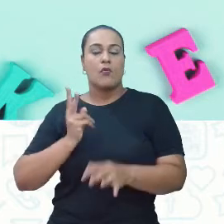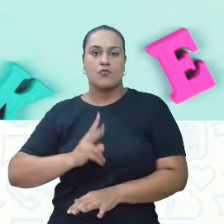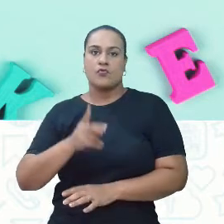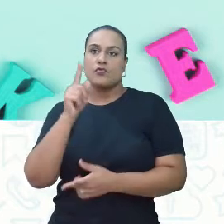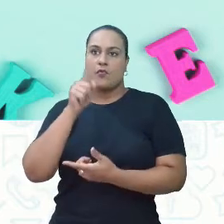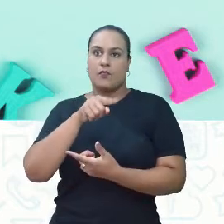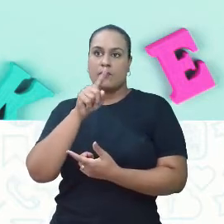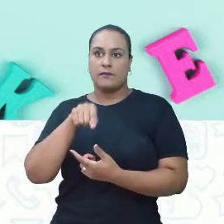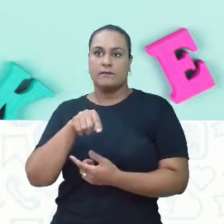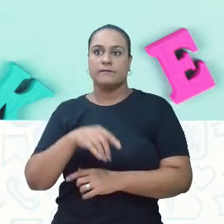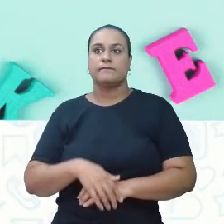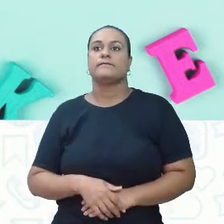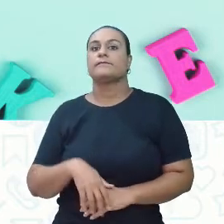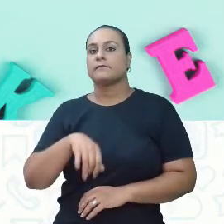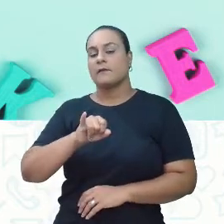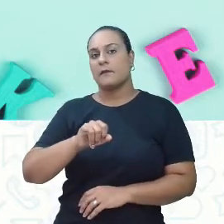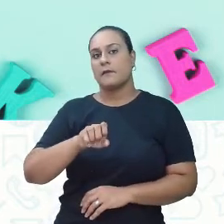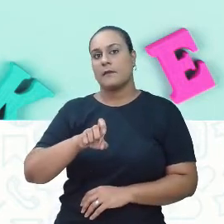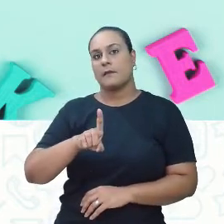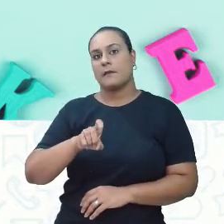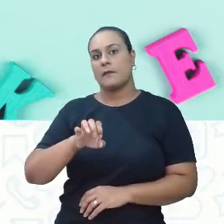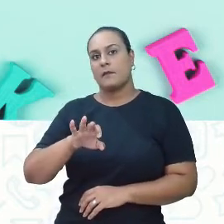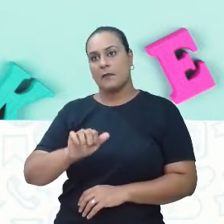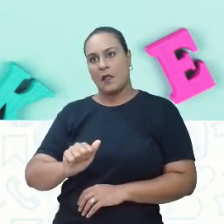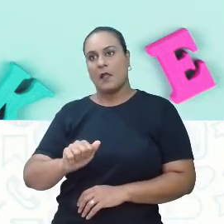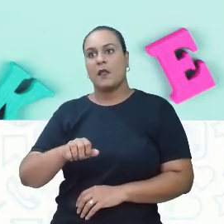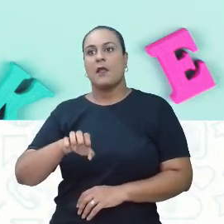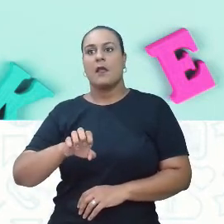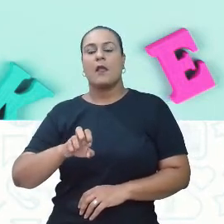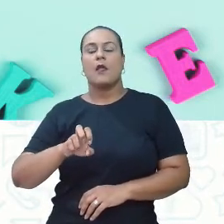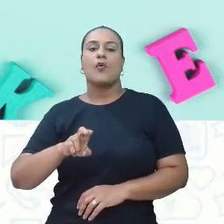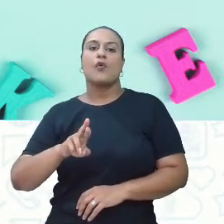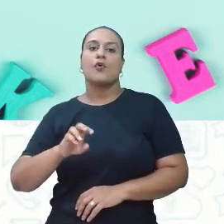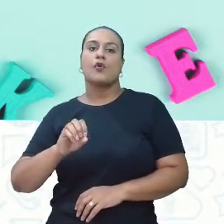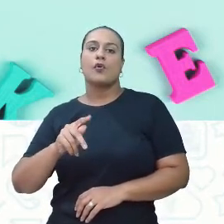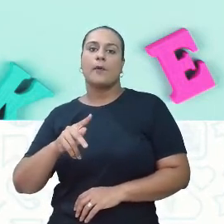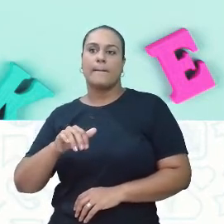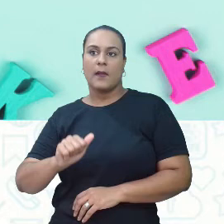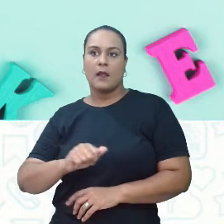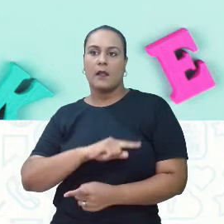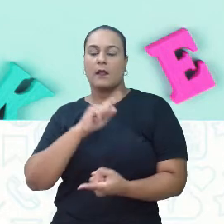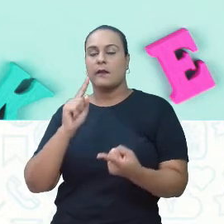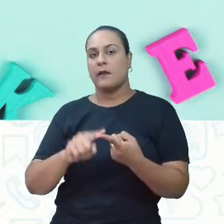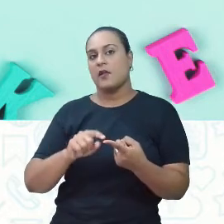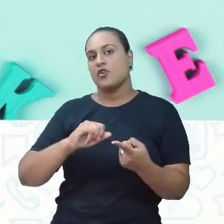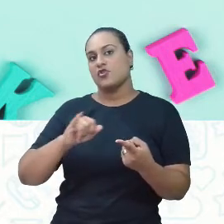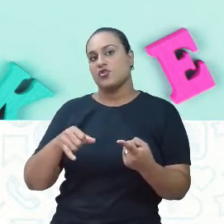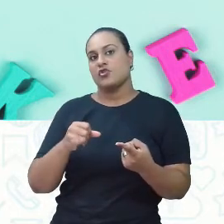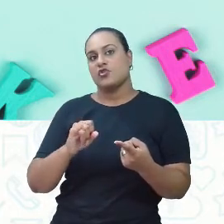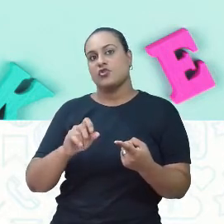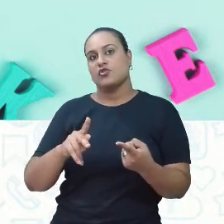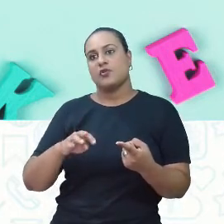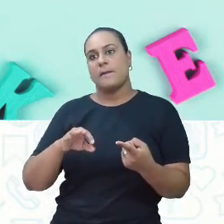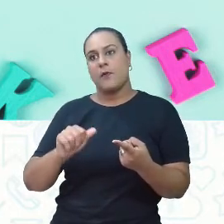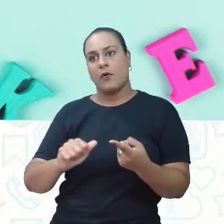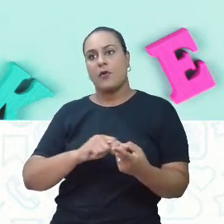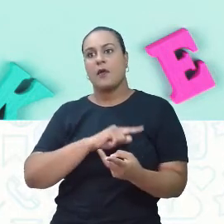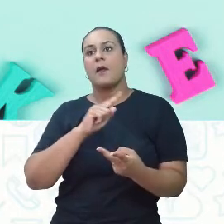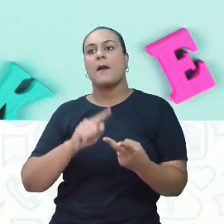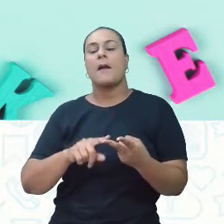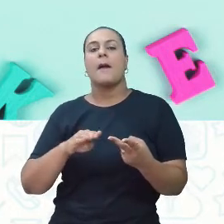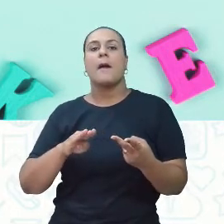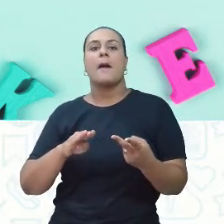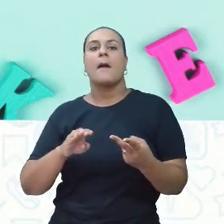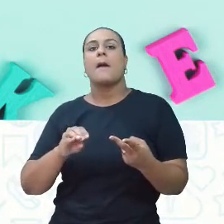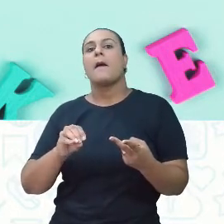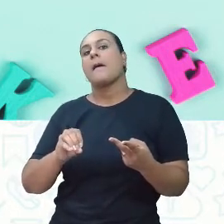acento caiu. Ideia, europeia, jiboia, boia e joia. Então, percebam